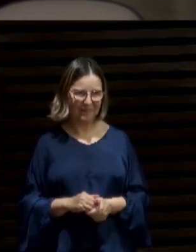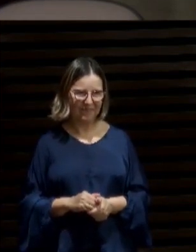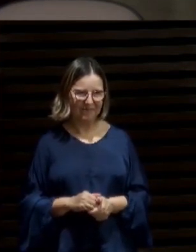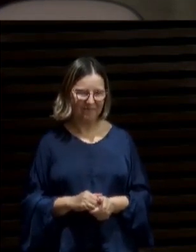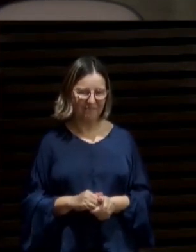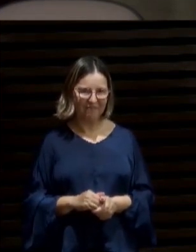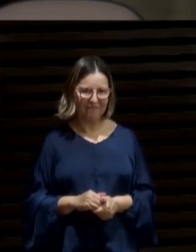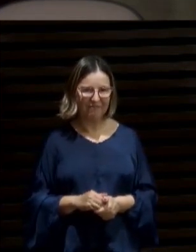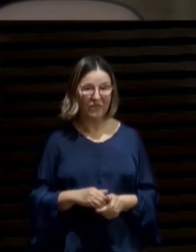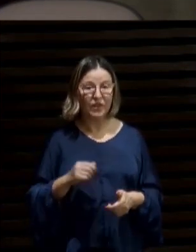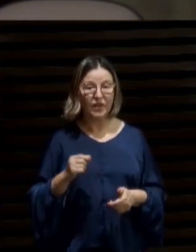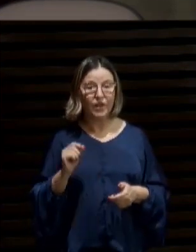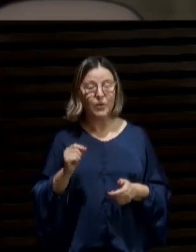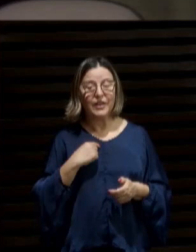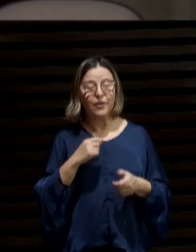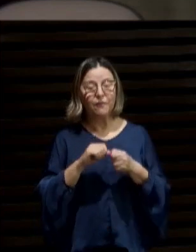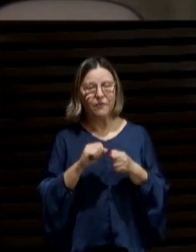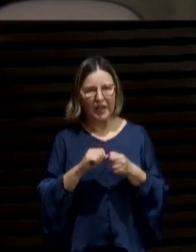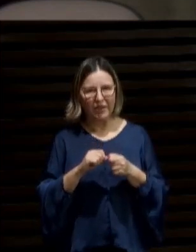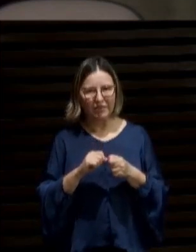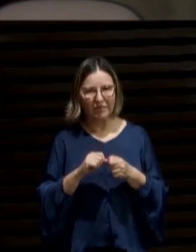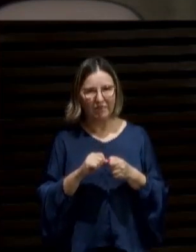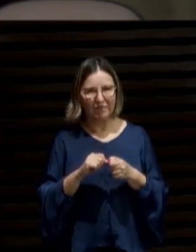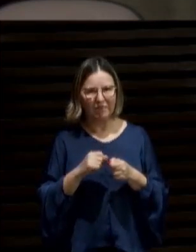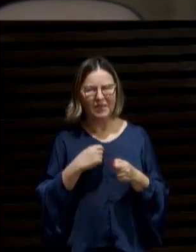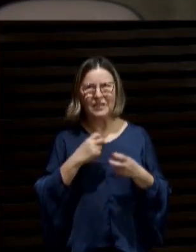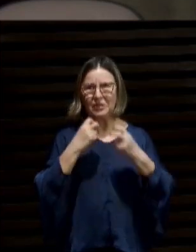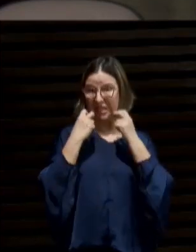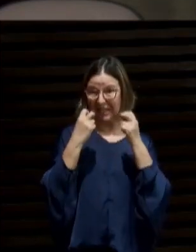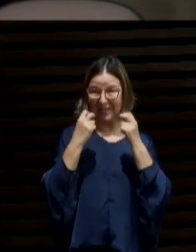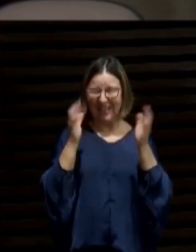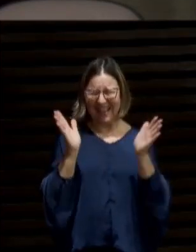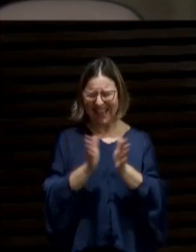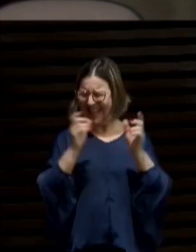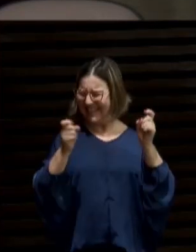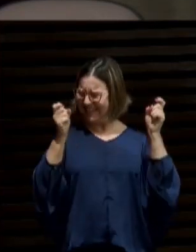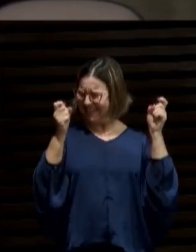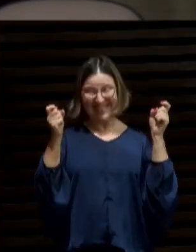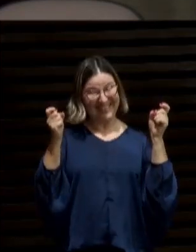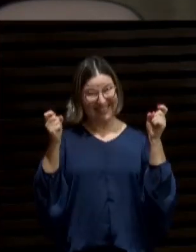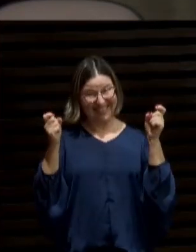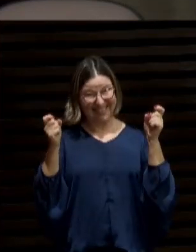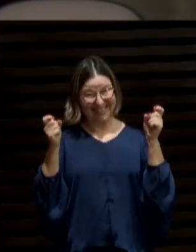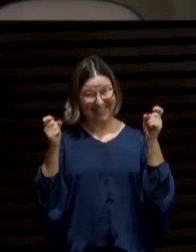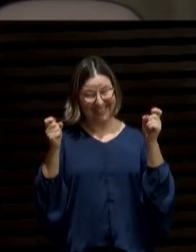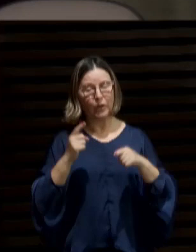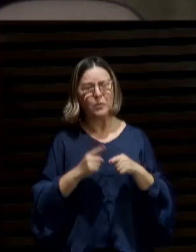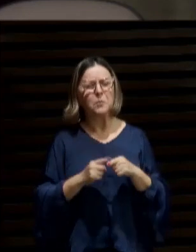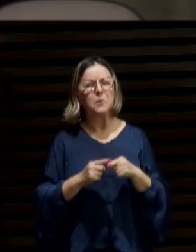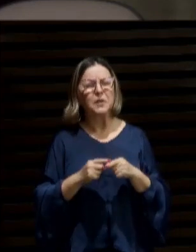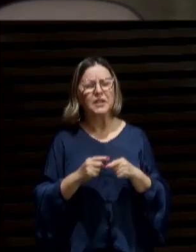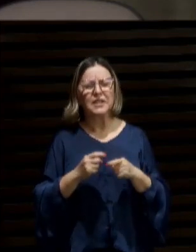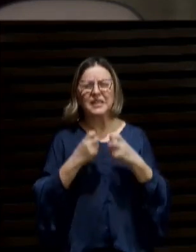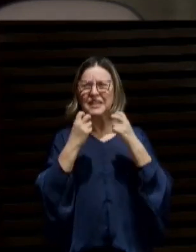O que eu faço diante desta hora? Eu grito, aleluia! Por que eu digo